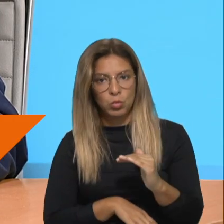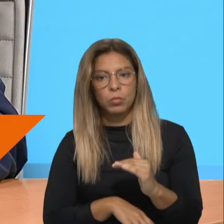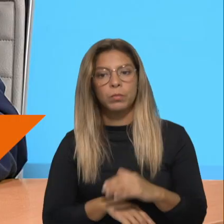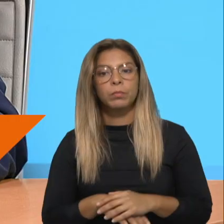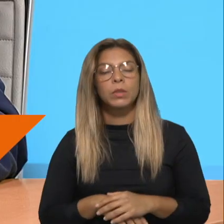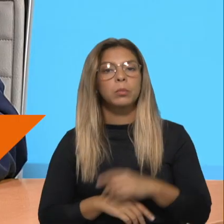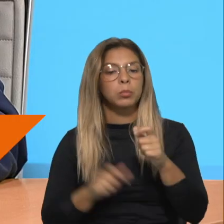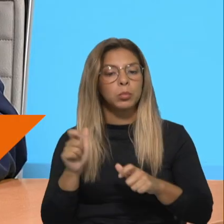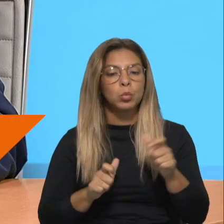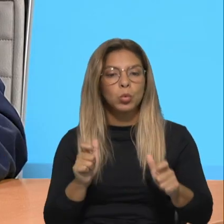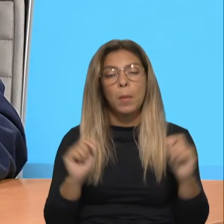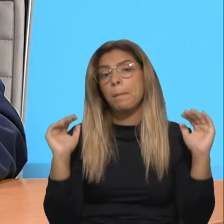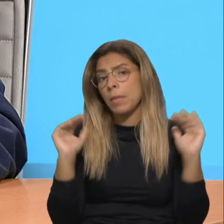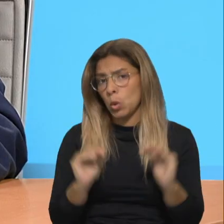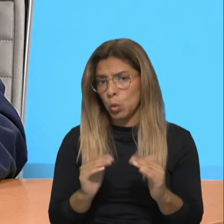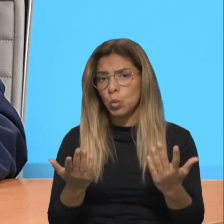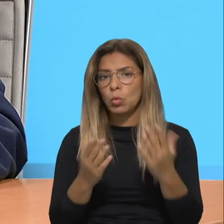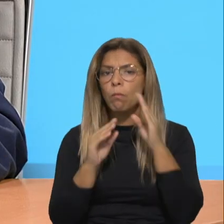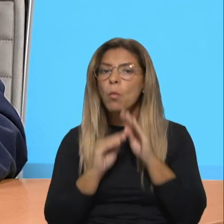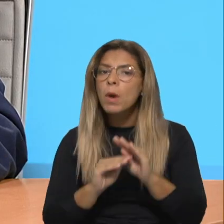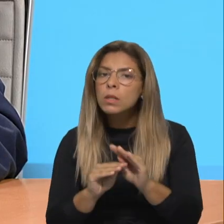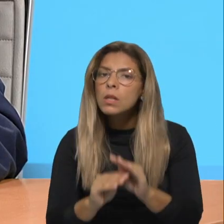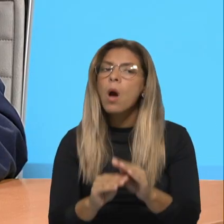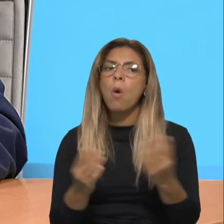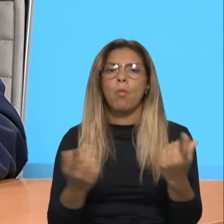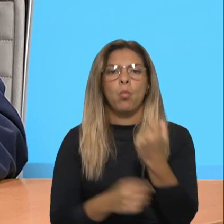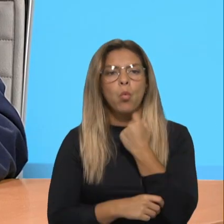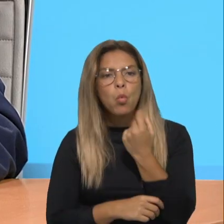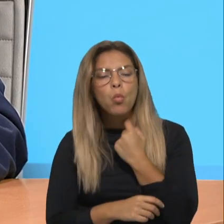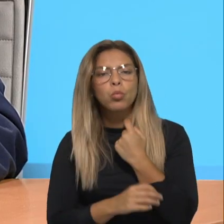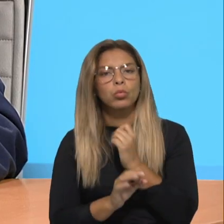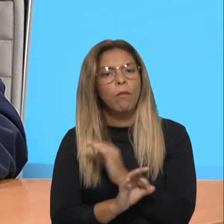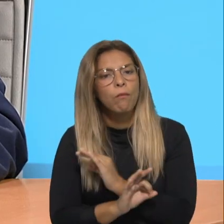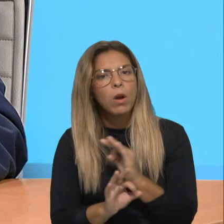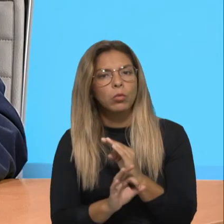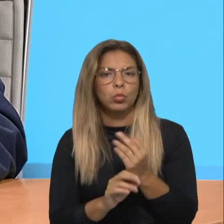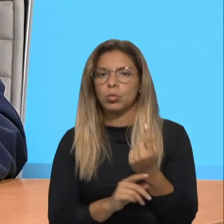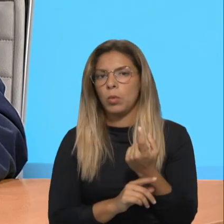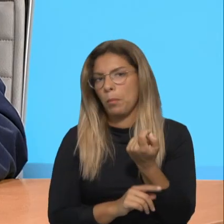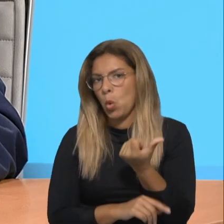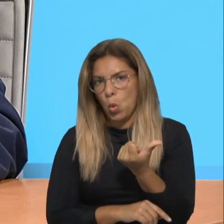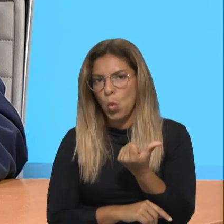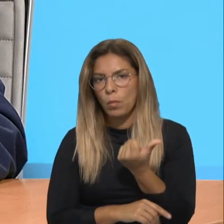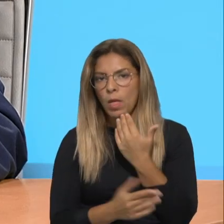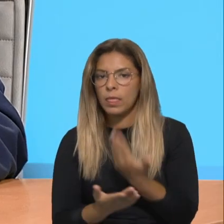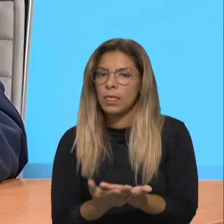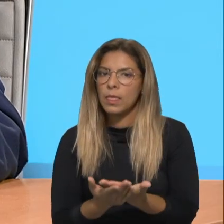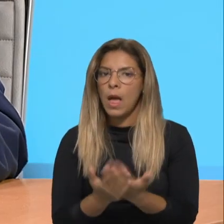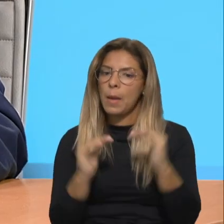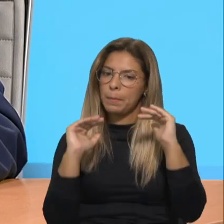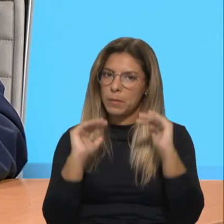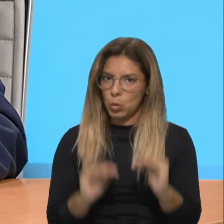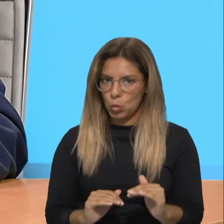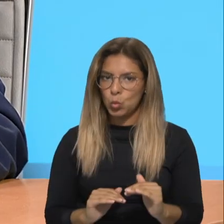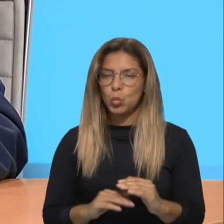gente com formação capaz ao nível da música, para engrandecer a liturgia